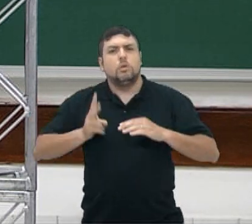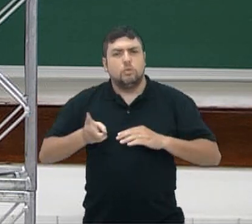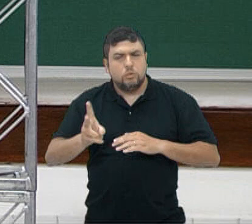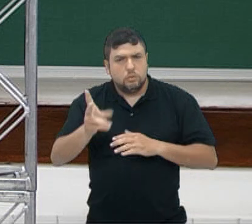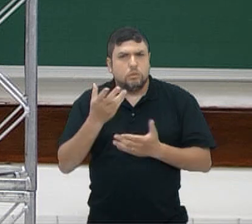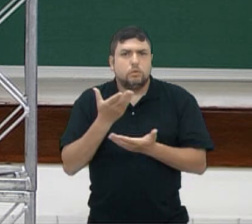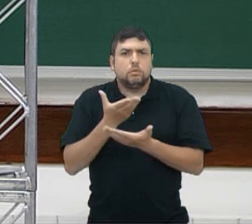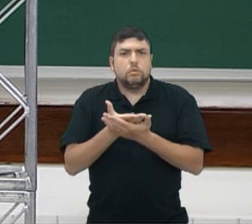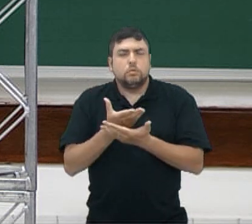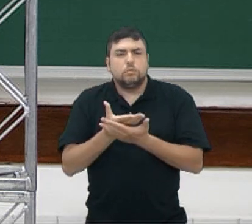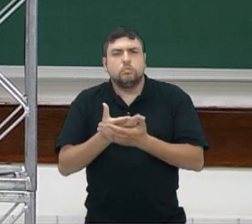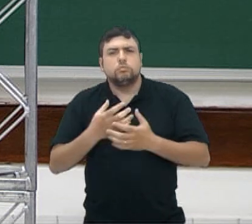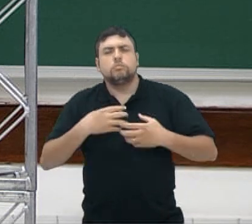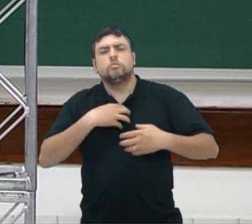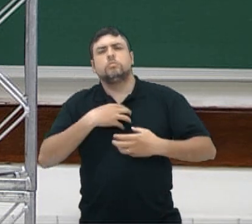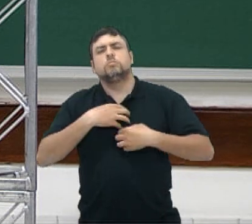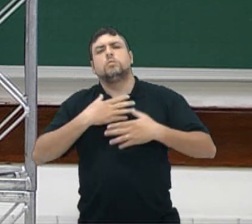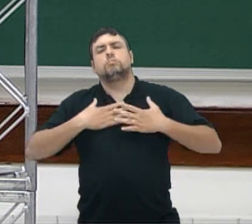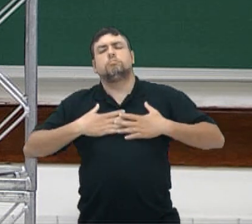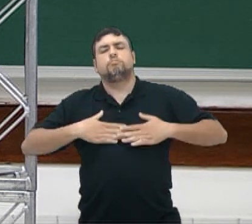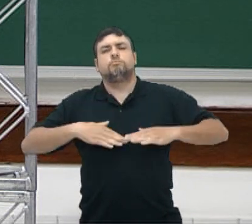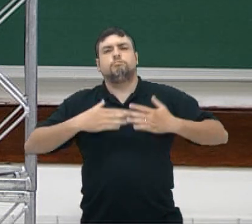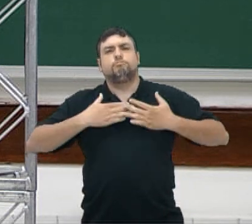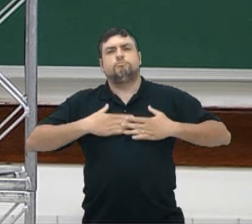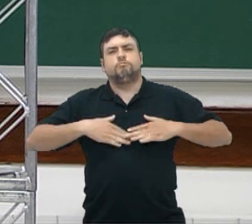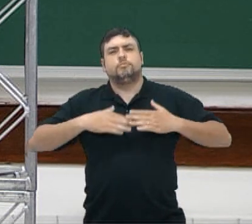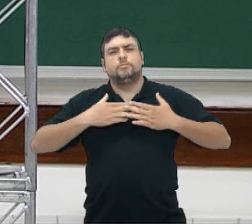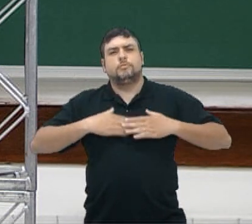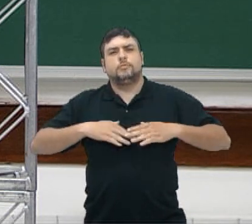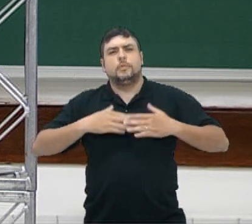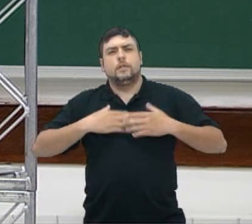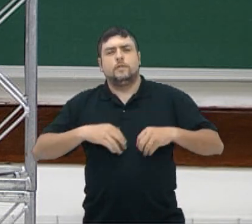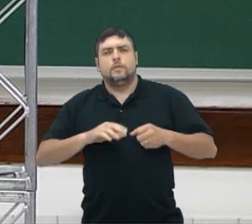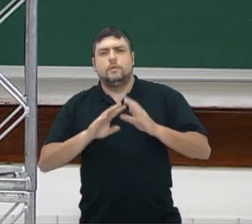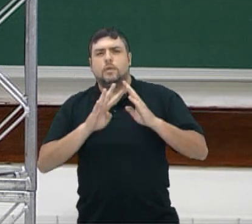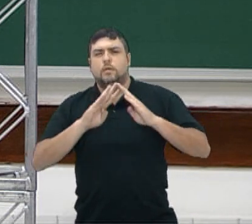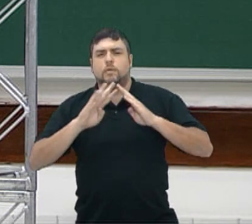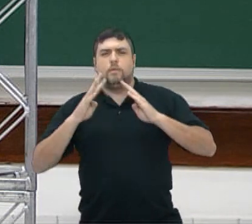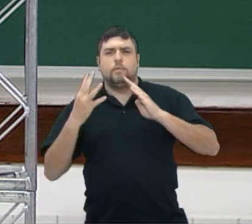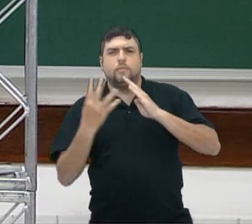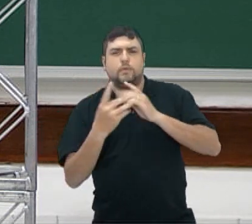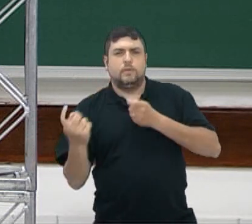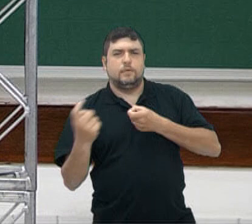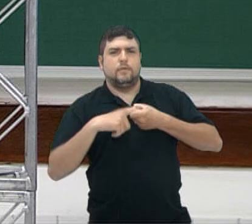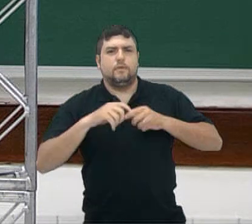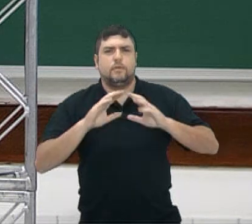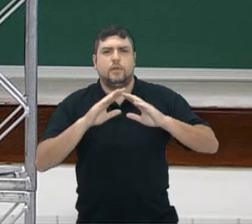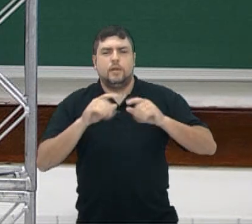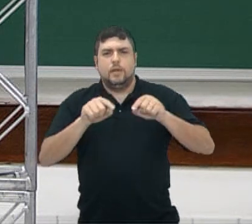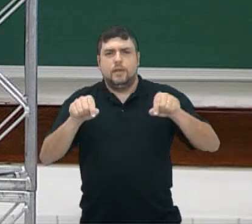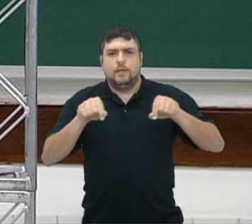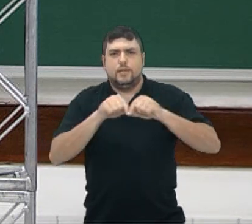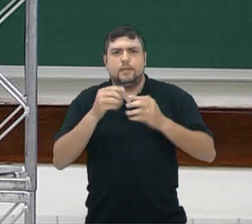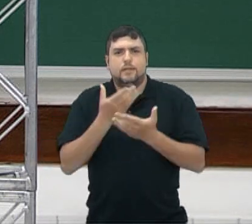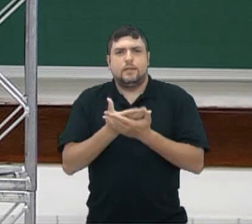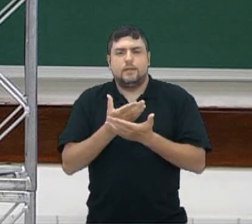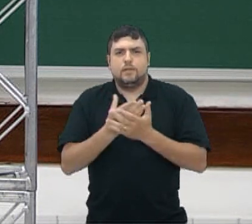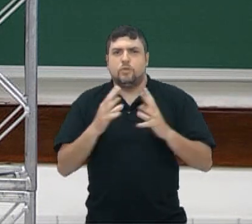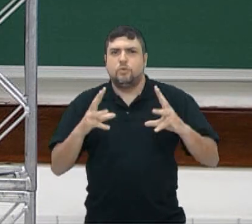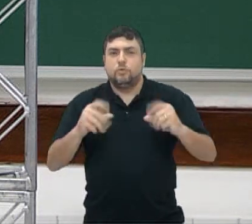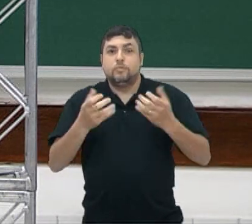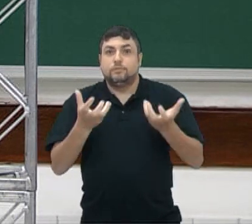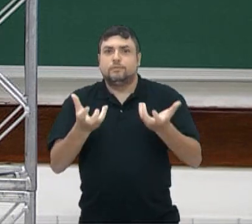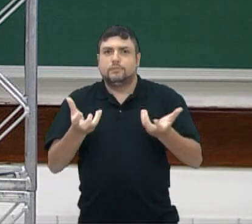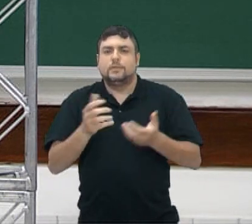estudos do jeito mais tranquilo possível, para que a gente passe logo por esse período de quarentena e volte para a sala de aula, que eu acho que está todo mundo louco para isso,